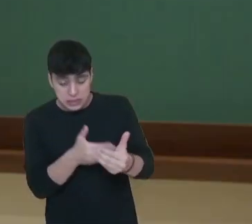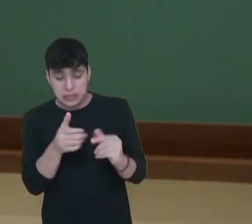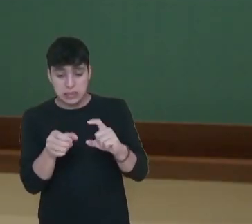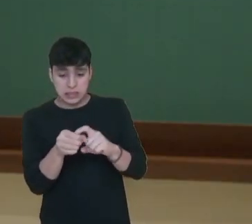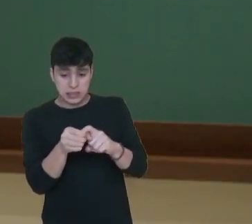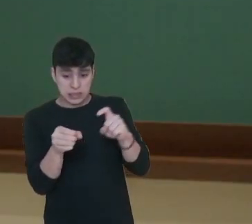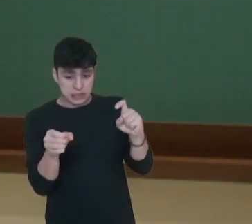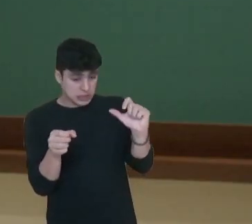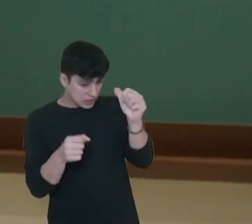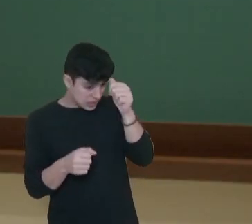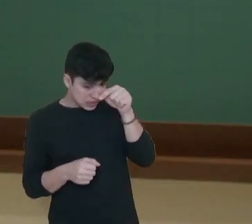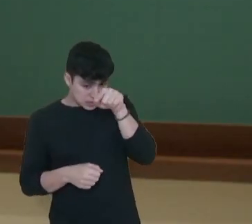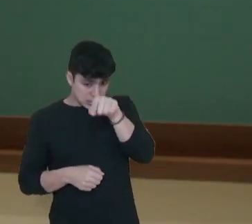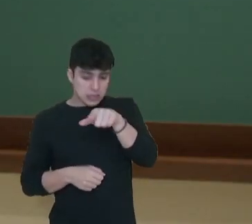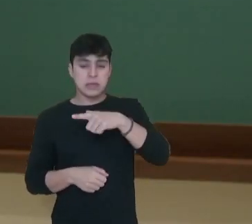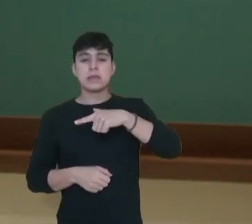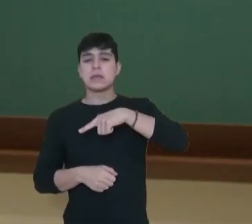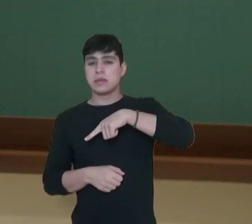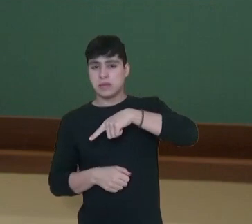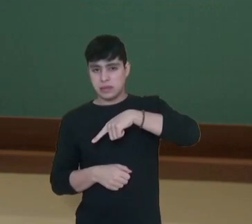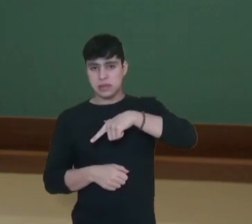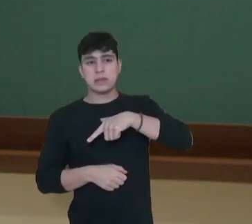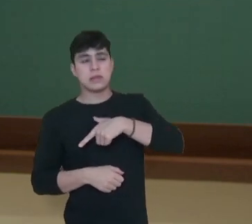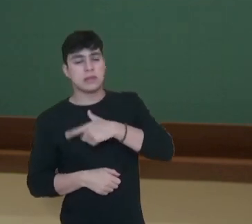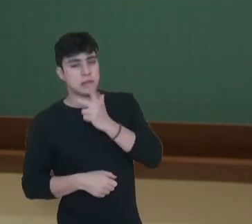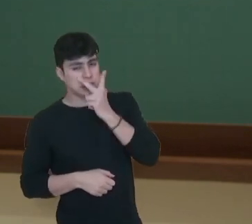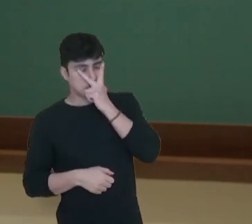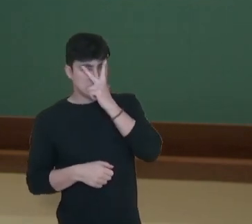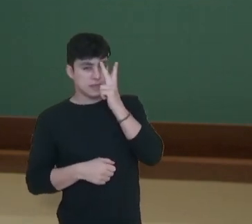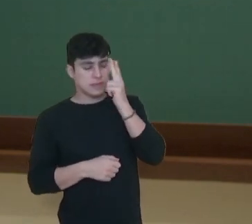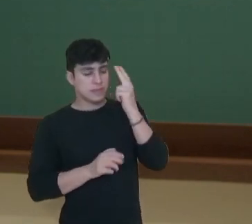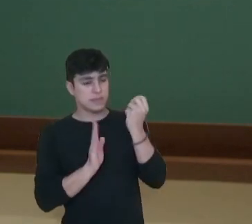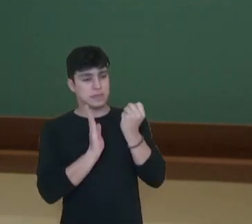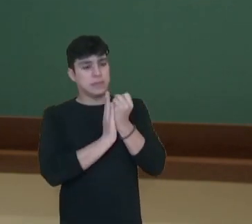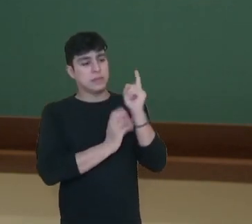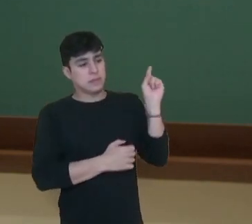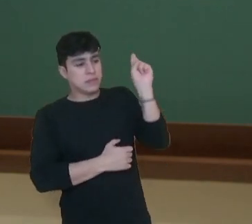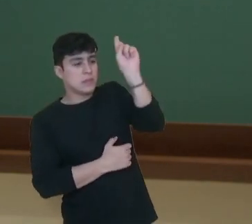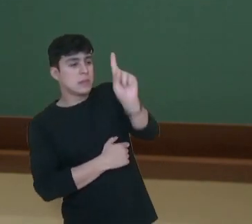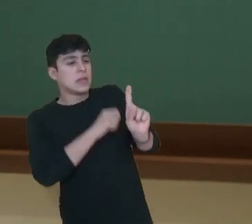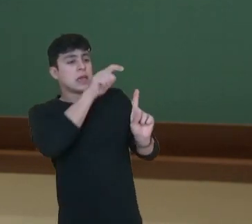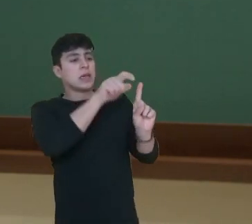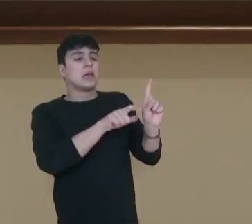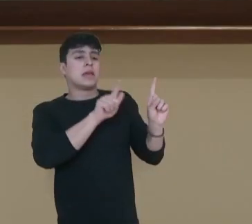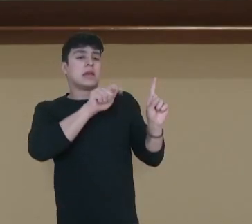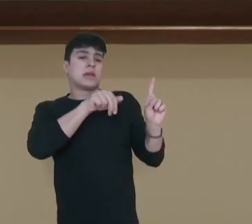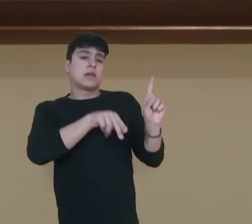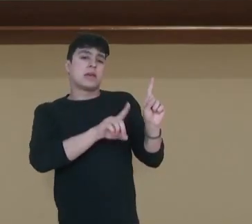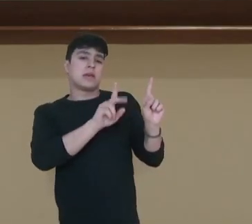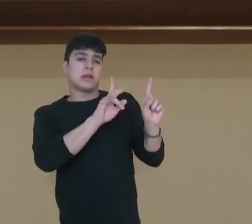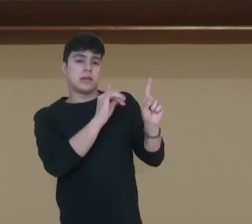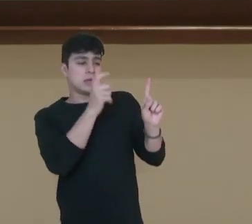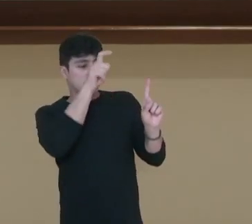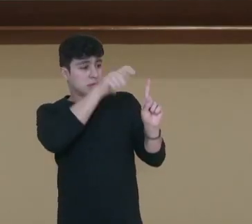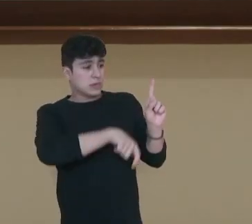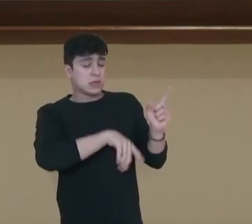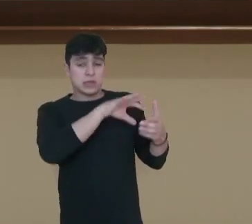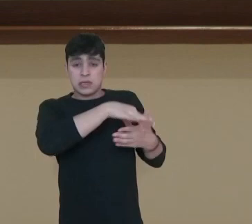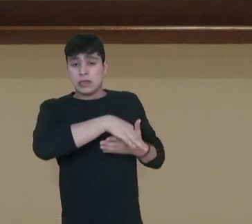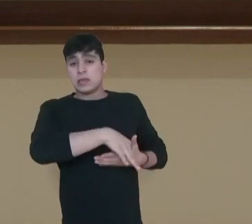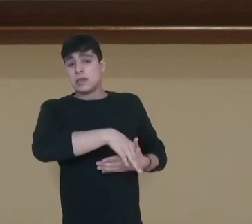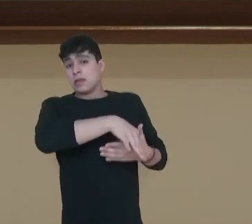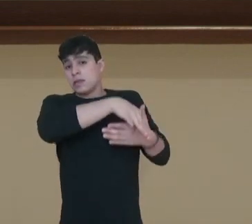ela, claro que vai ser mobilizada e vai ter a figura de Mahatma Gandhi como uma liderança internacional, um nome que vai